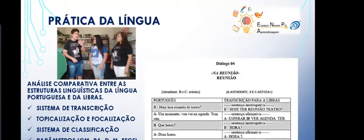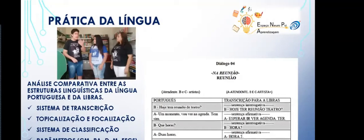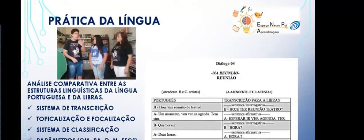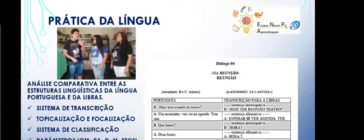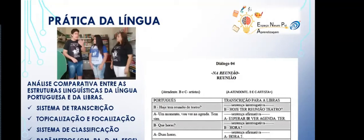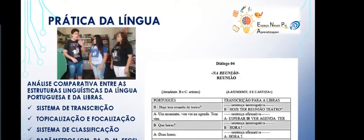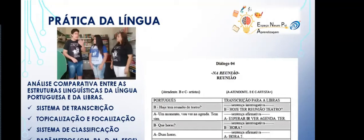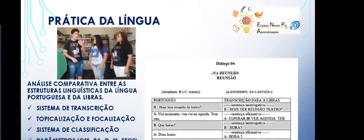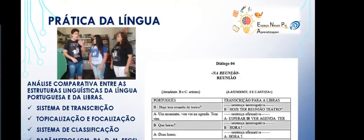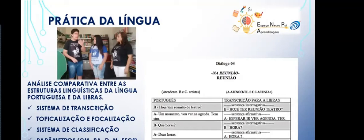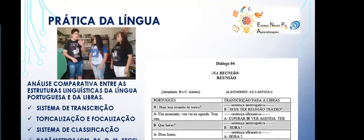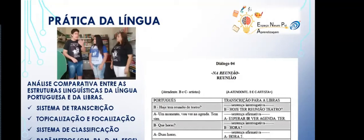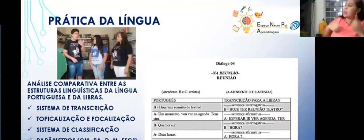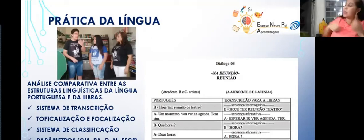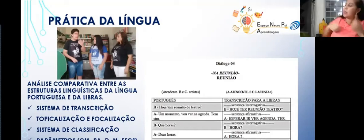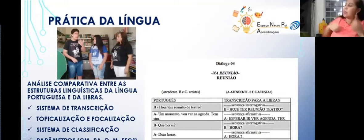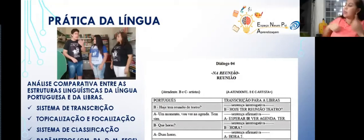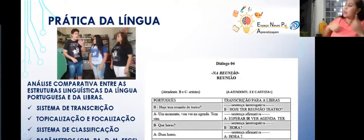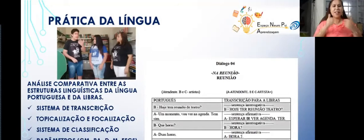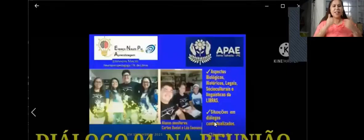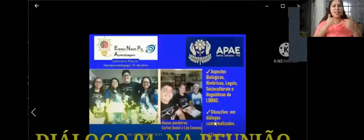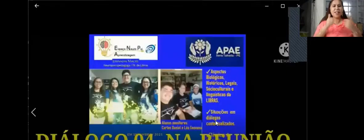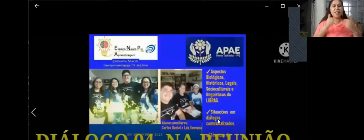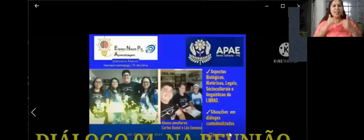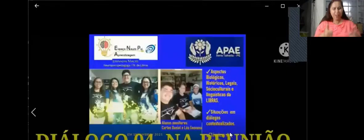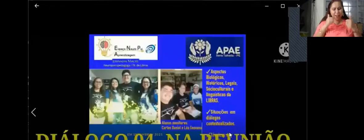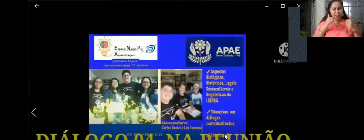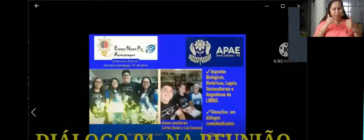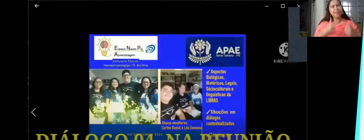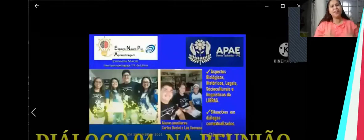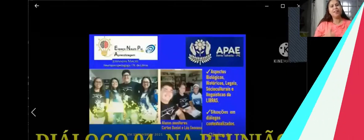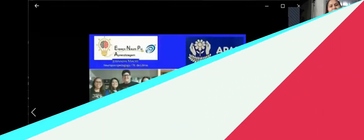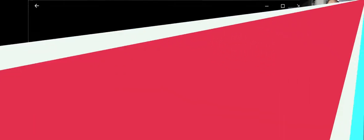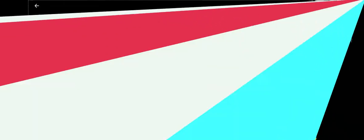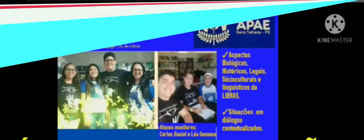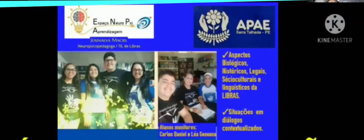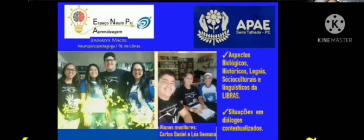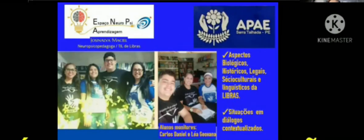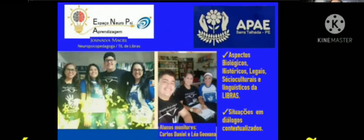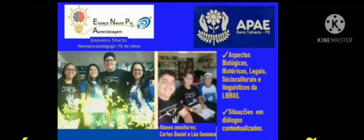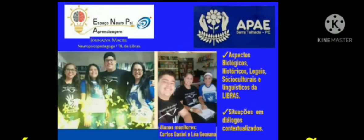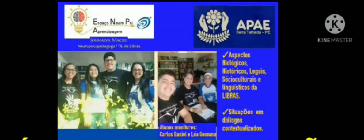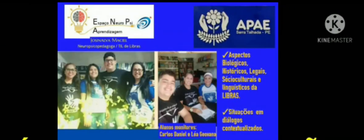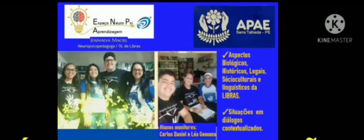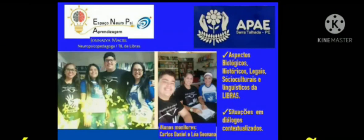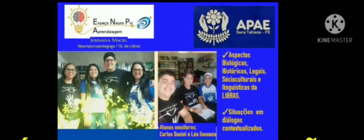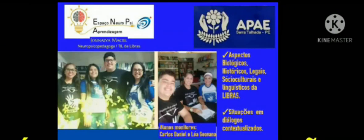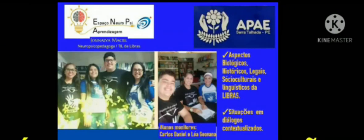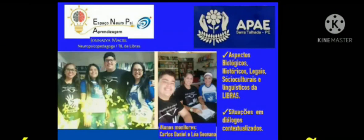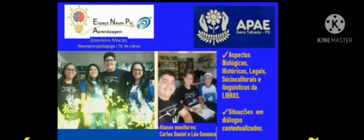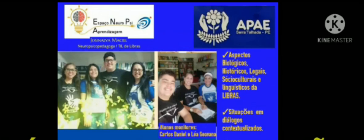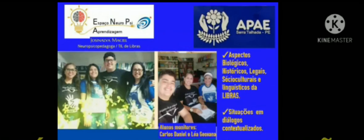contar a história, ok? Vamos sair daqui, craque. Daniel, o vídeo.